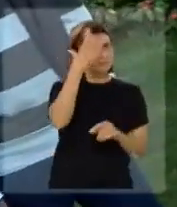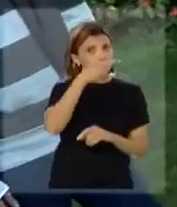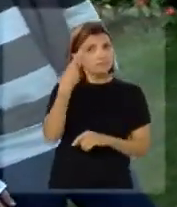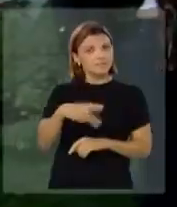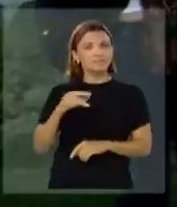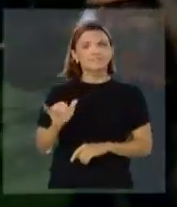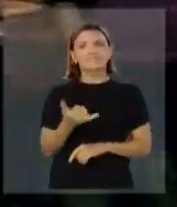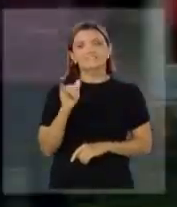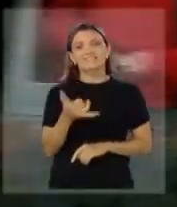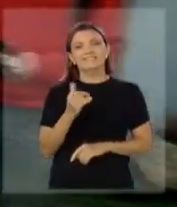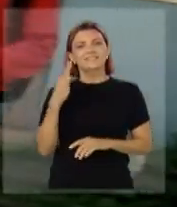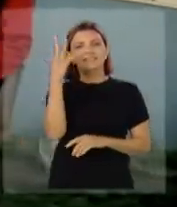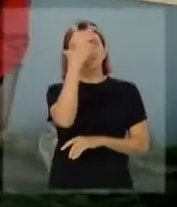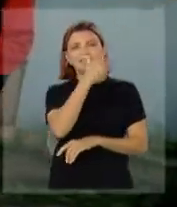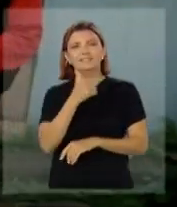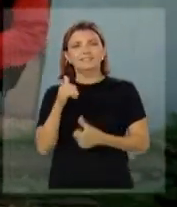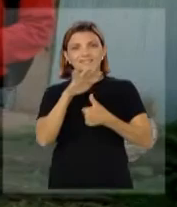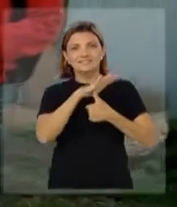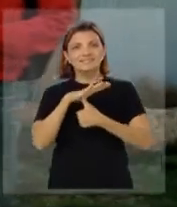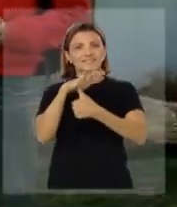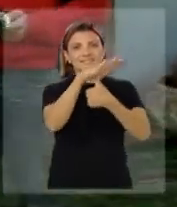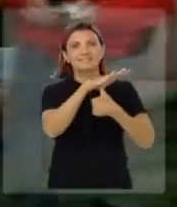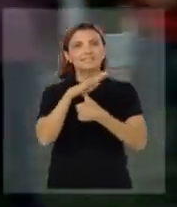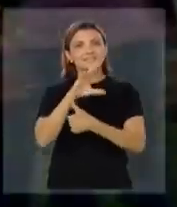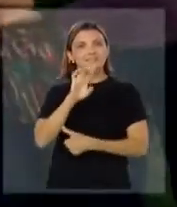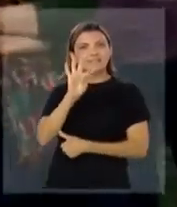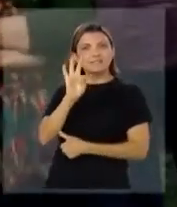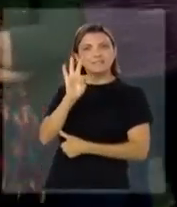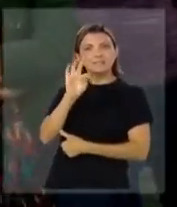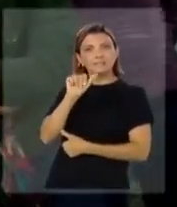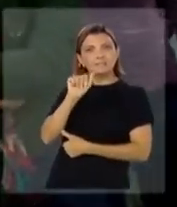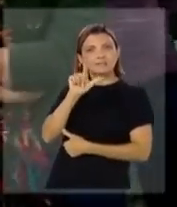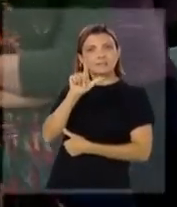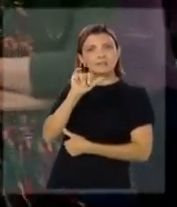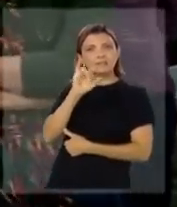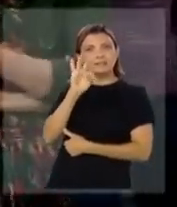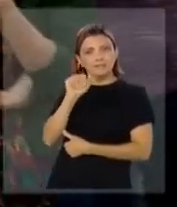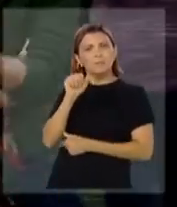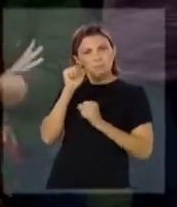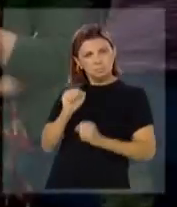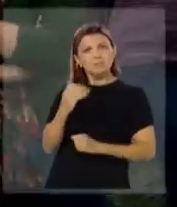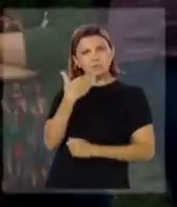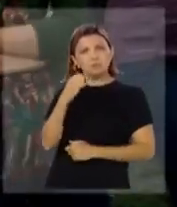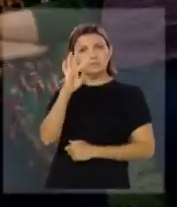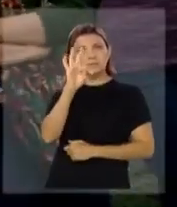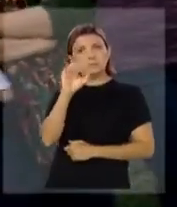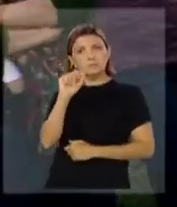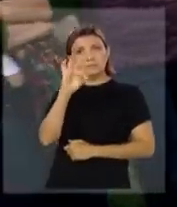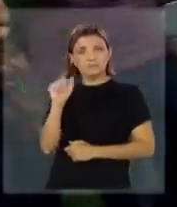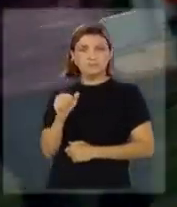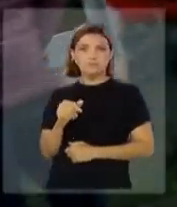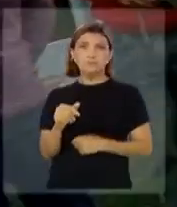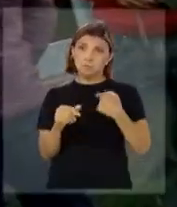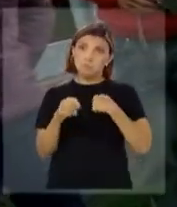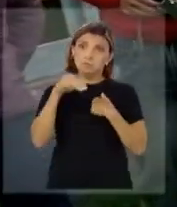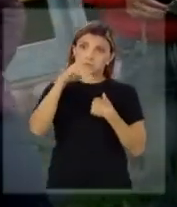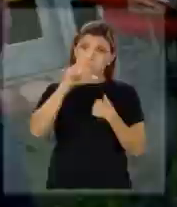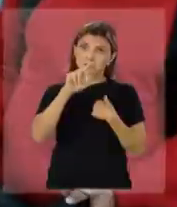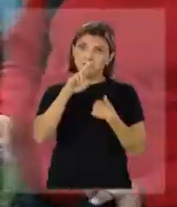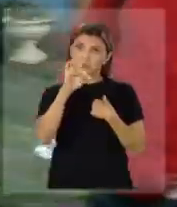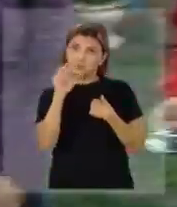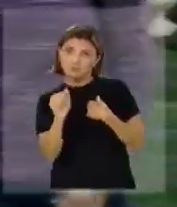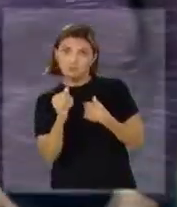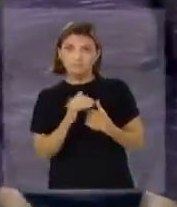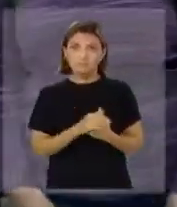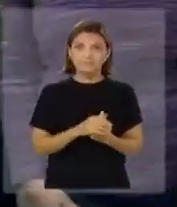fotos aqui, hein? Vou aproveitar muito a beleza do sul. Eu sou a Thalita. Pois pode me chamar de Tata. E eu sou a Marta, sem